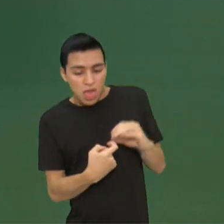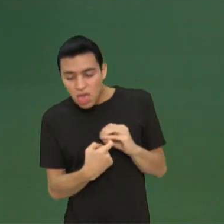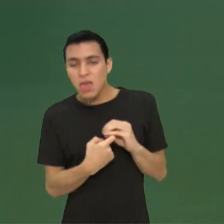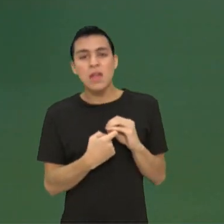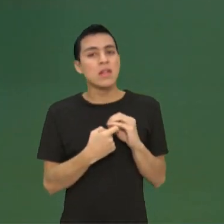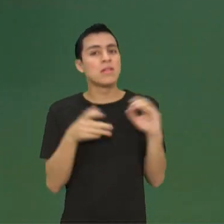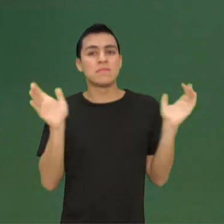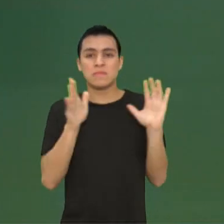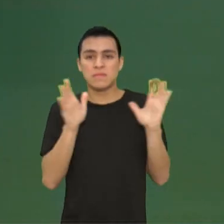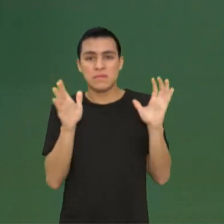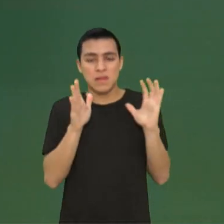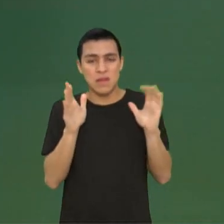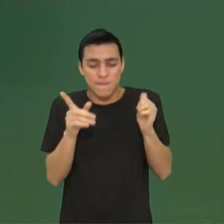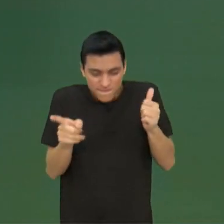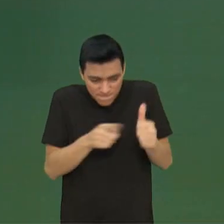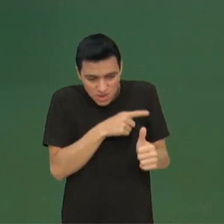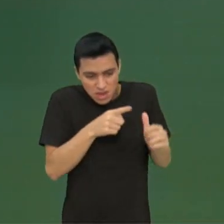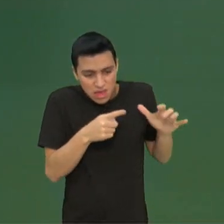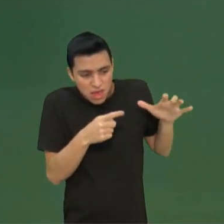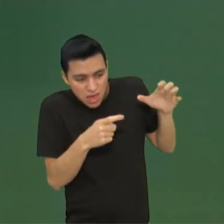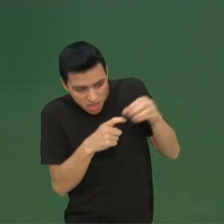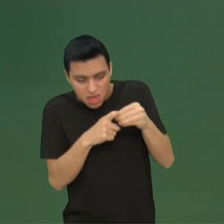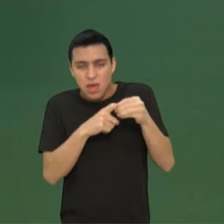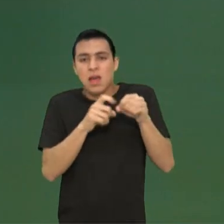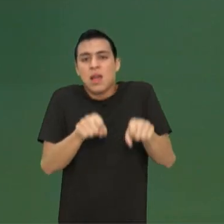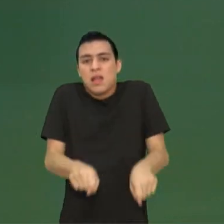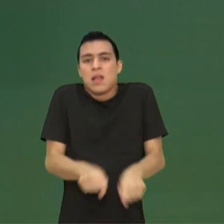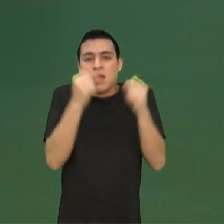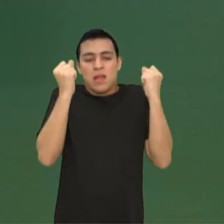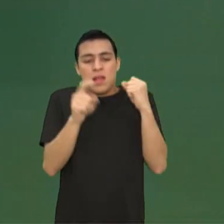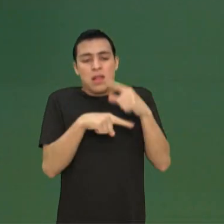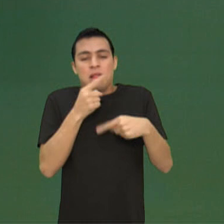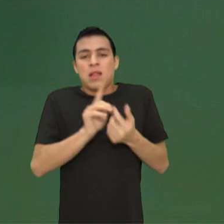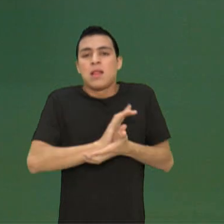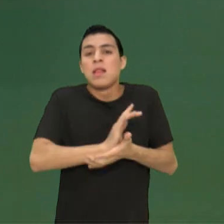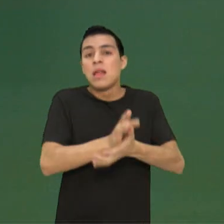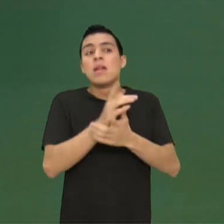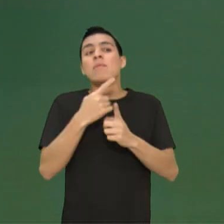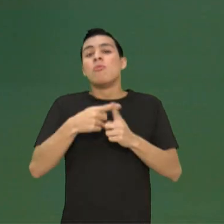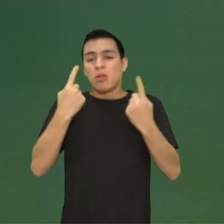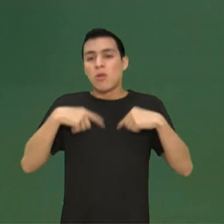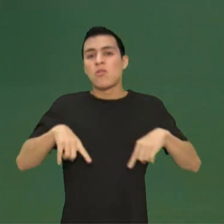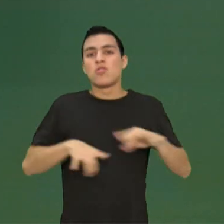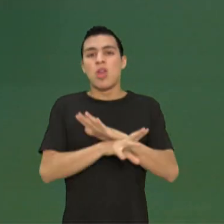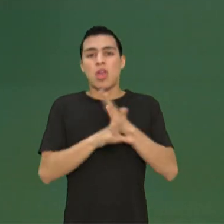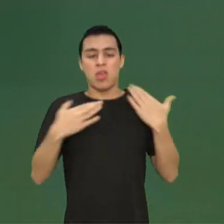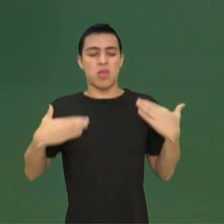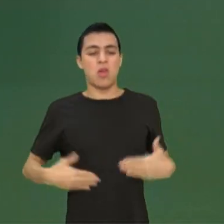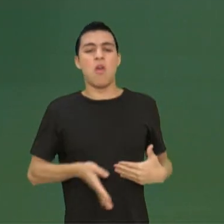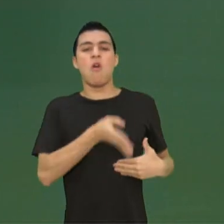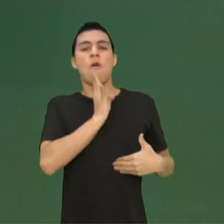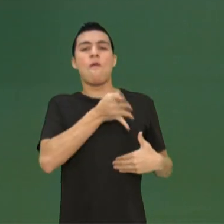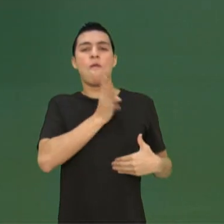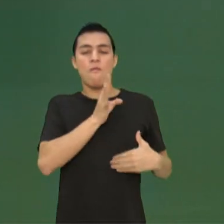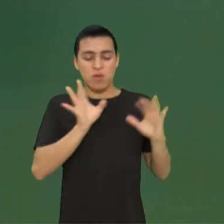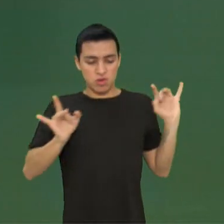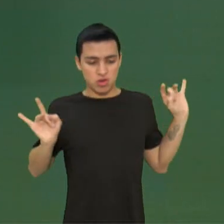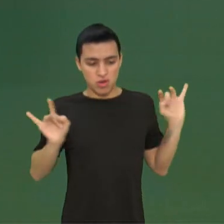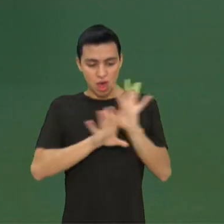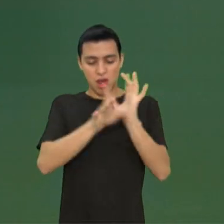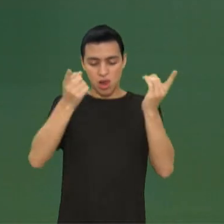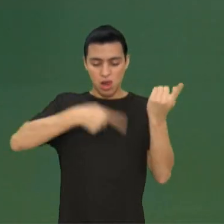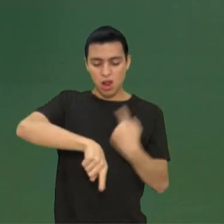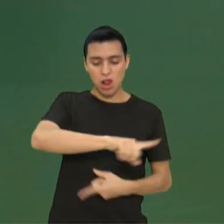de vir o macrófago primeiro, para daí quebrar, para daí... Por quê? Porque eu já tenho o anticorpo. O anticorpo já está na minha